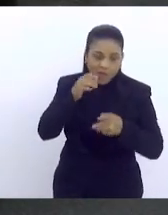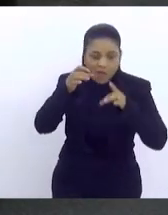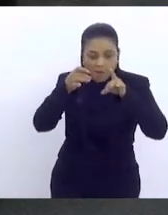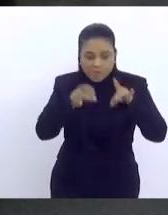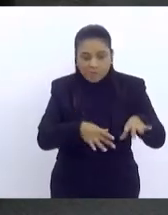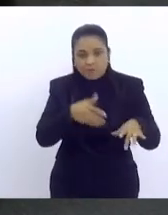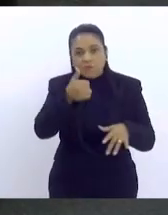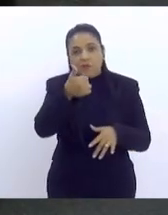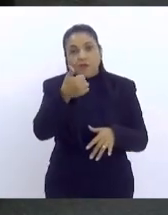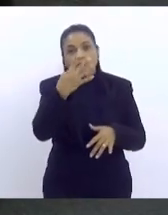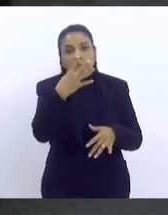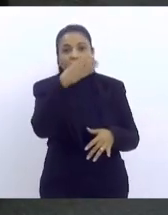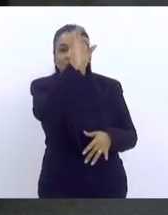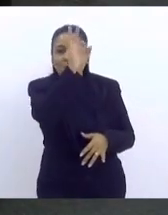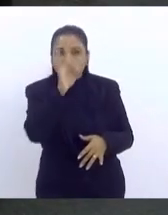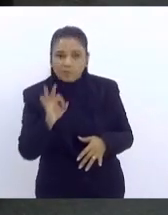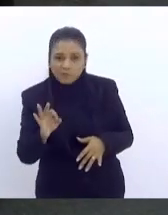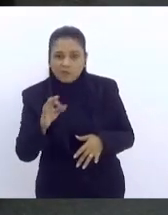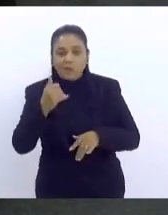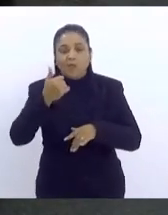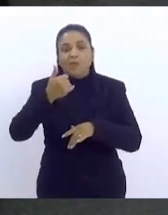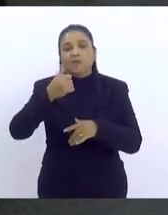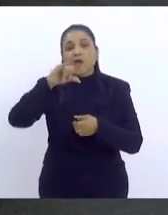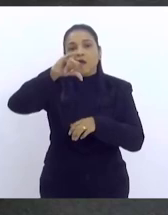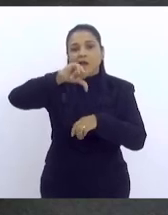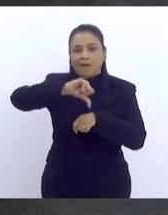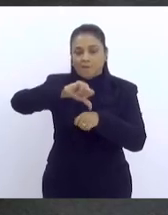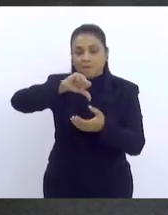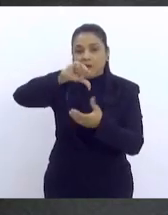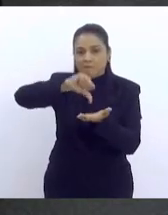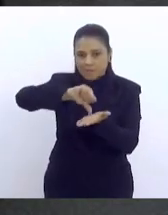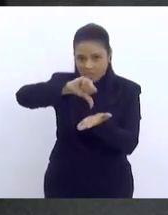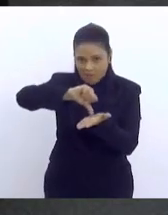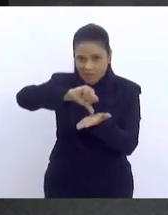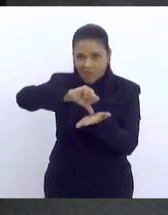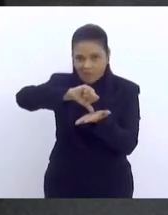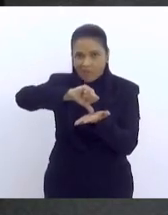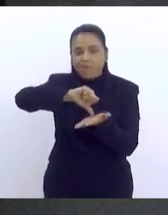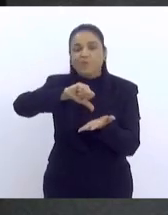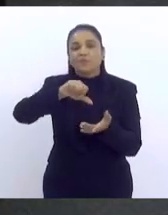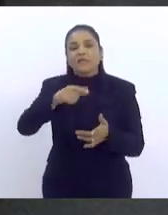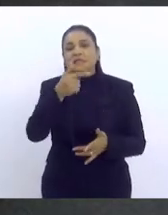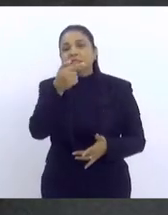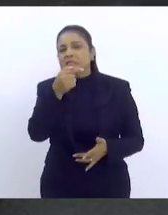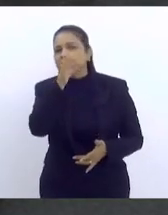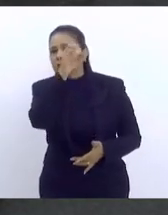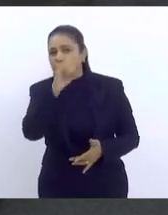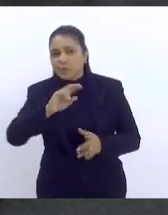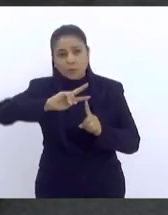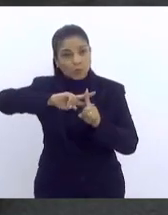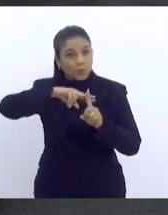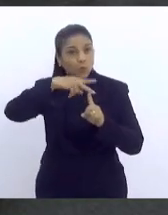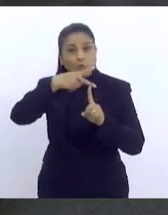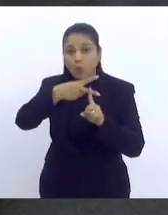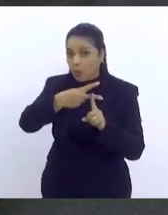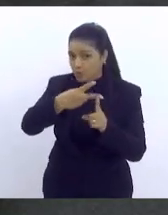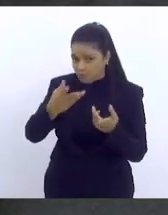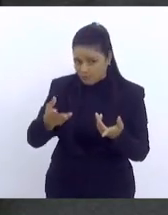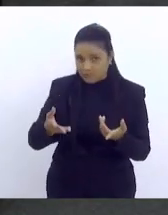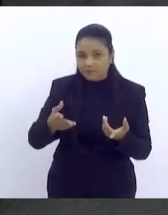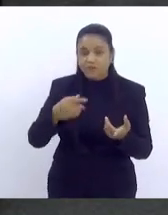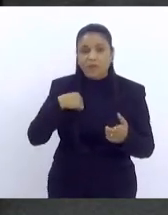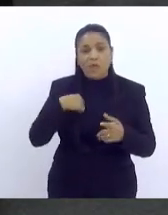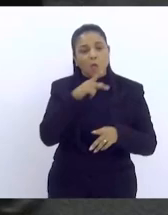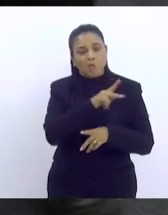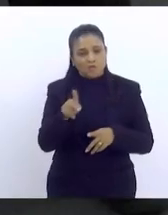14% dos casos nas capitais o dobro da Média nacional que é de 7%. eu como professora que fui da rede